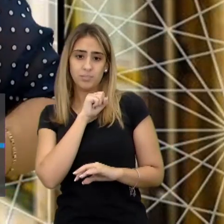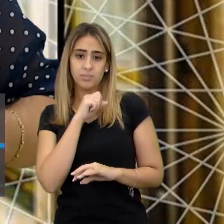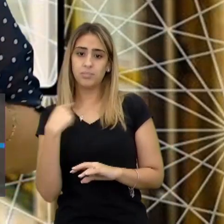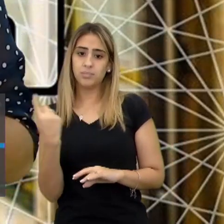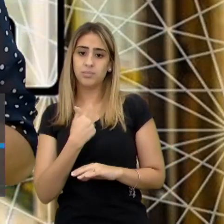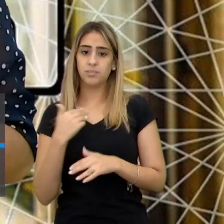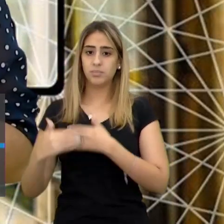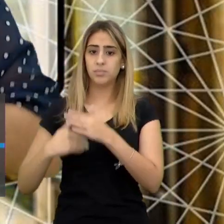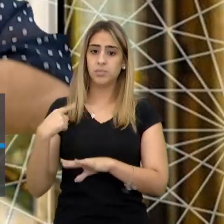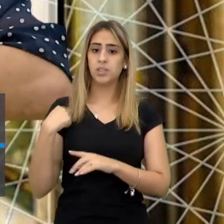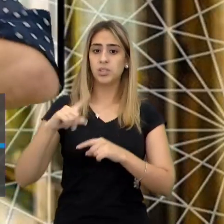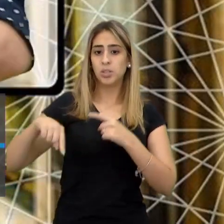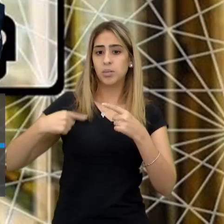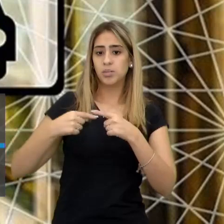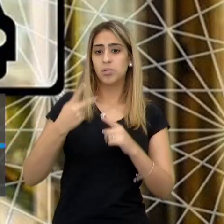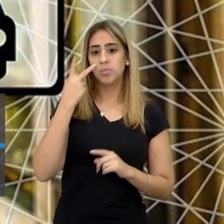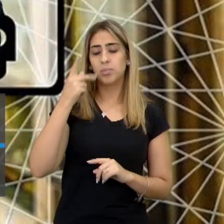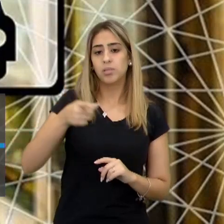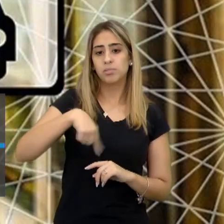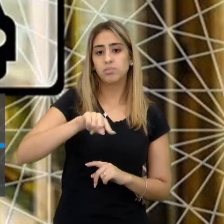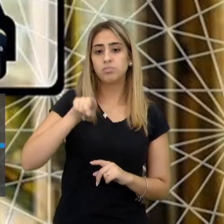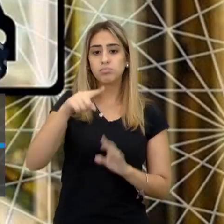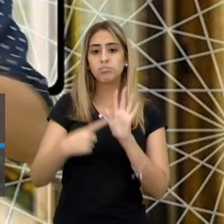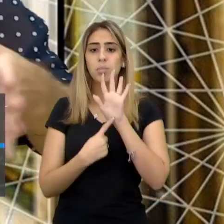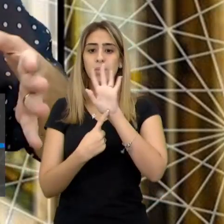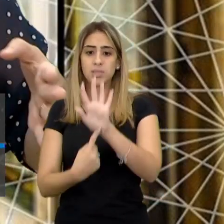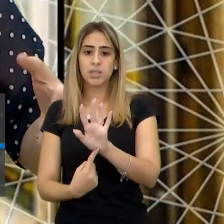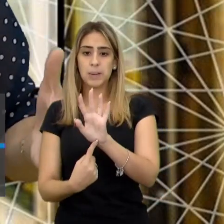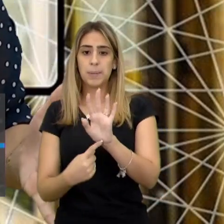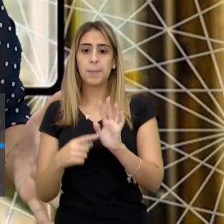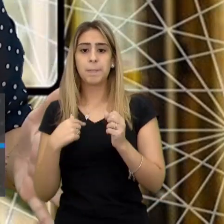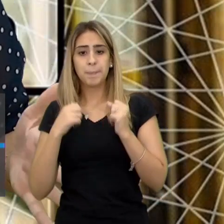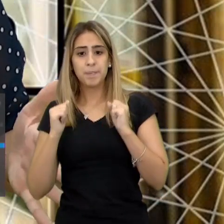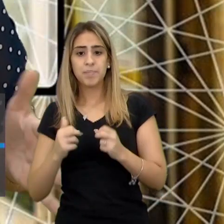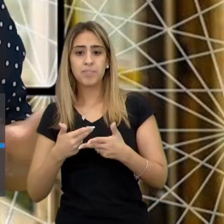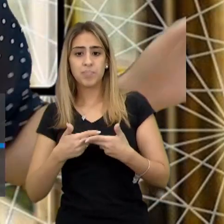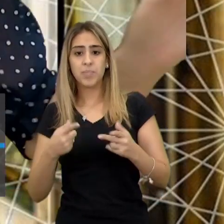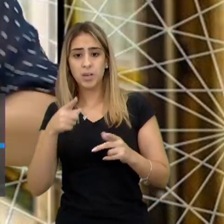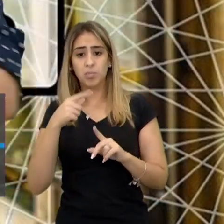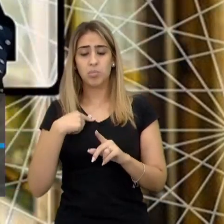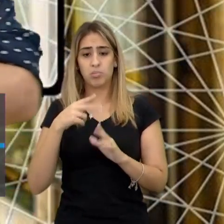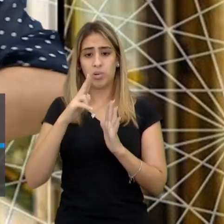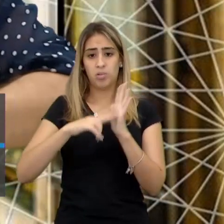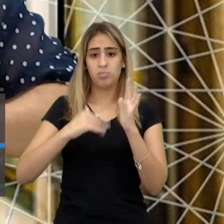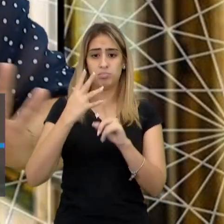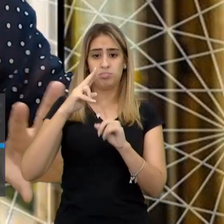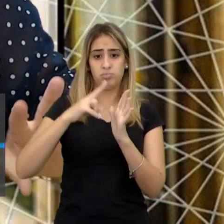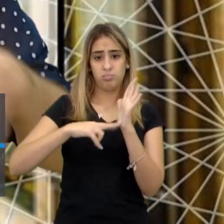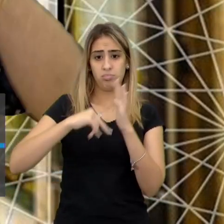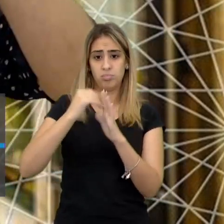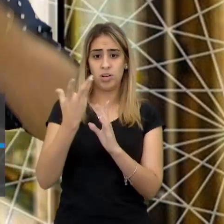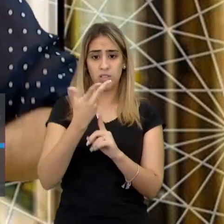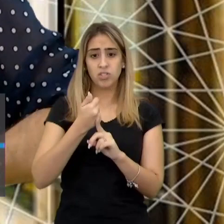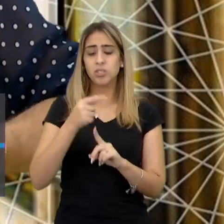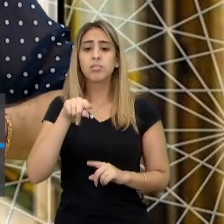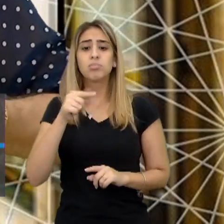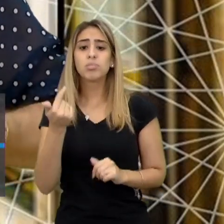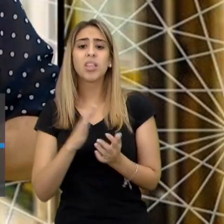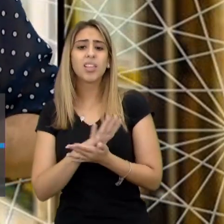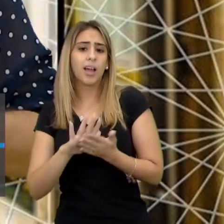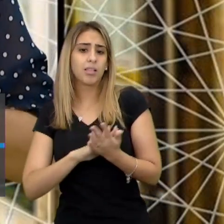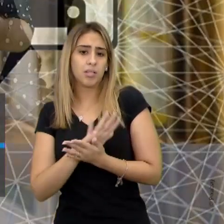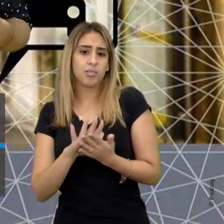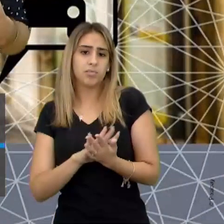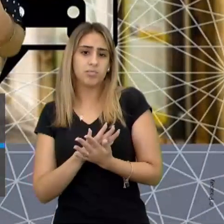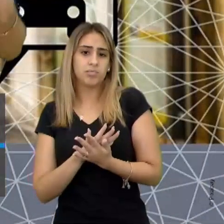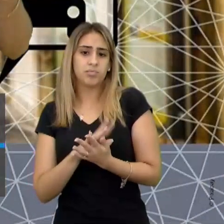vai do nosso subjetivo. Para ele, teve essa representação. Pode ser que para o artista não tenha nada a ver com isso. E tudo bem, tudo